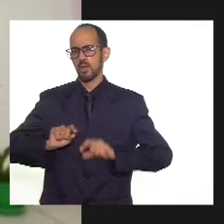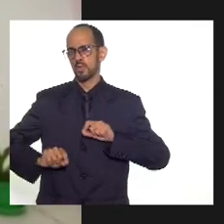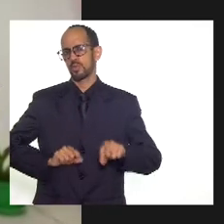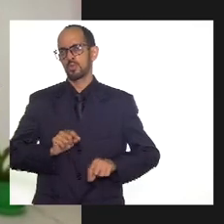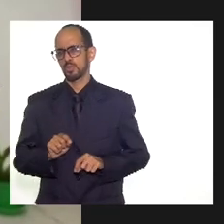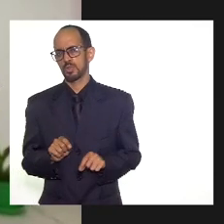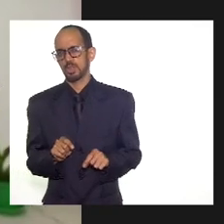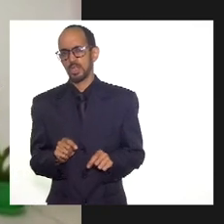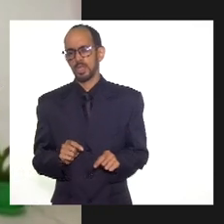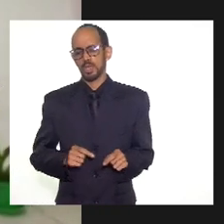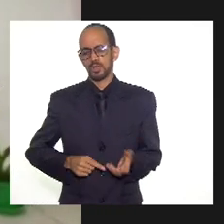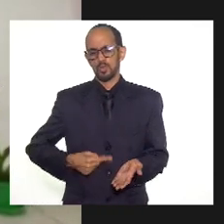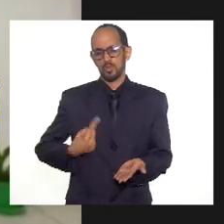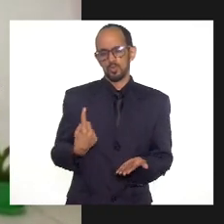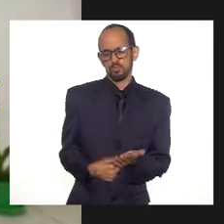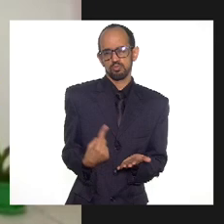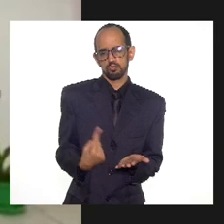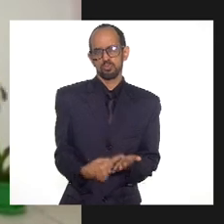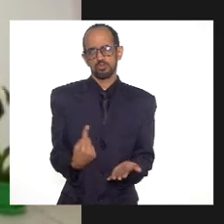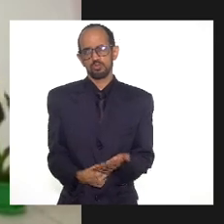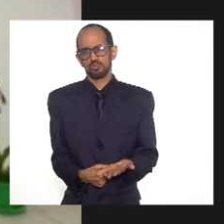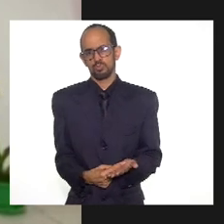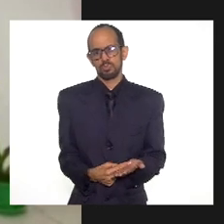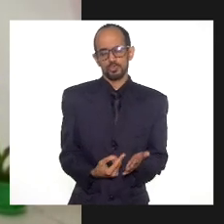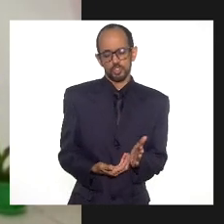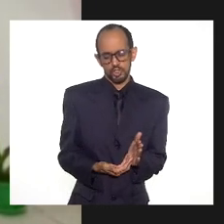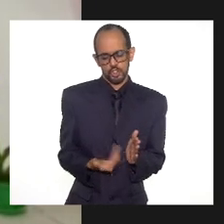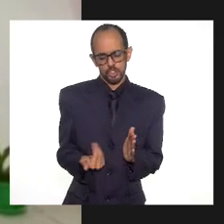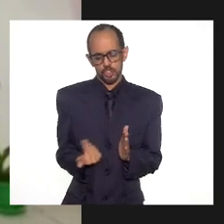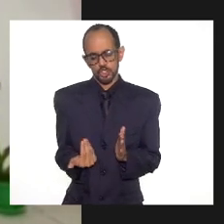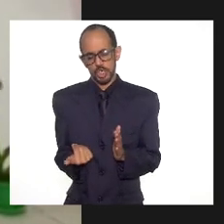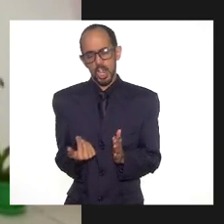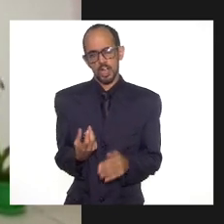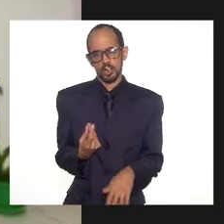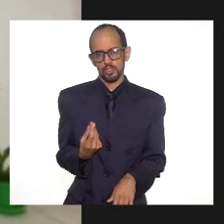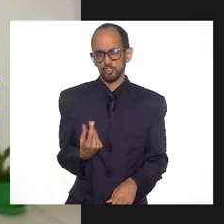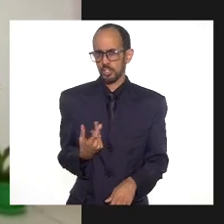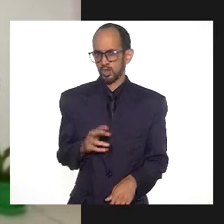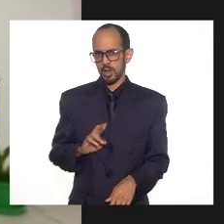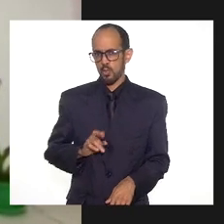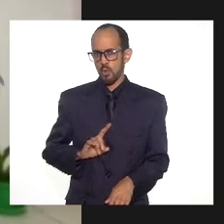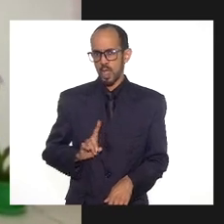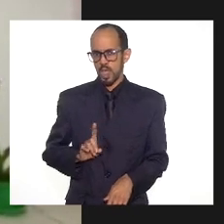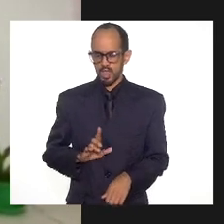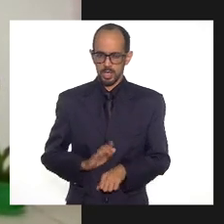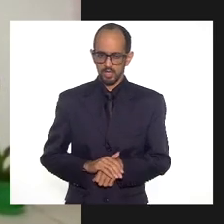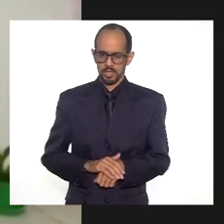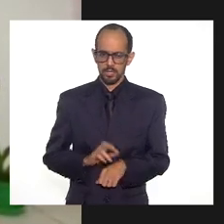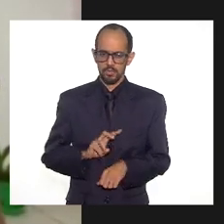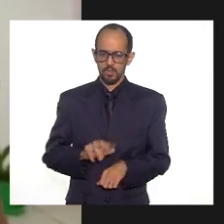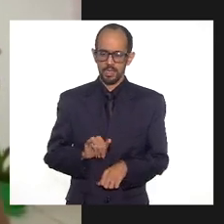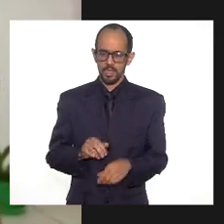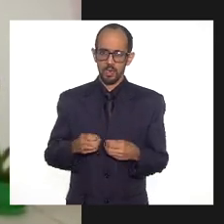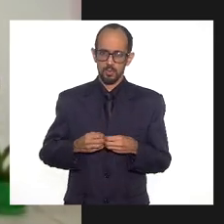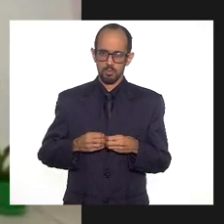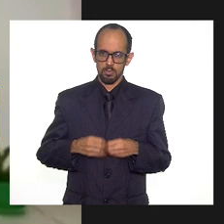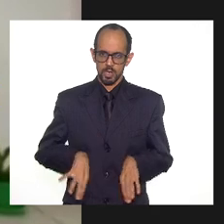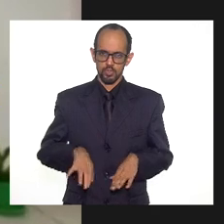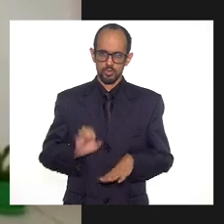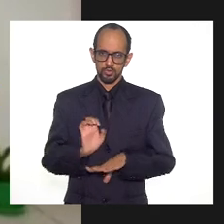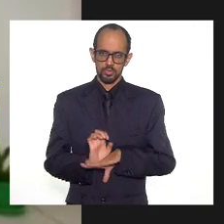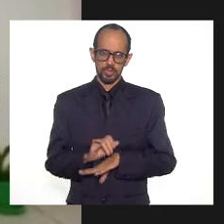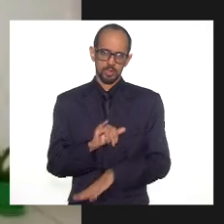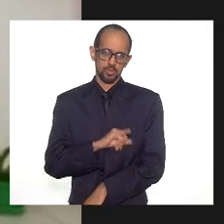compactuando com processos de desinvestimentos que trazem aí prejuízos para o Estado do